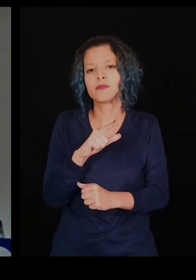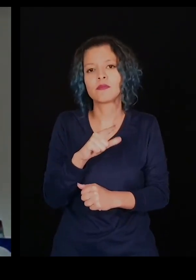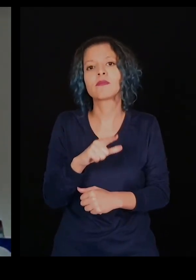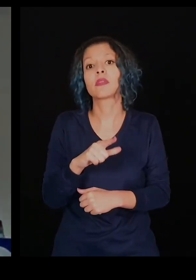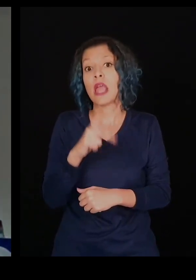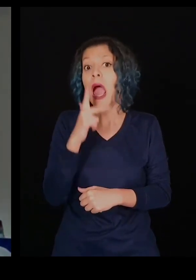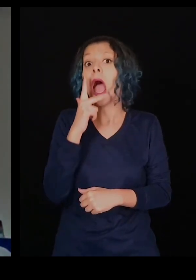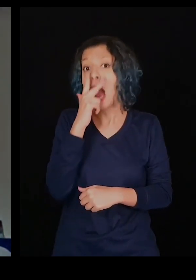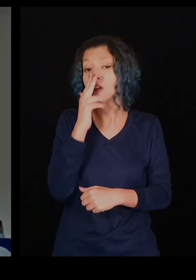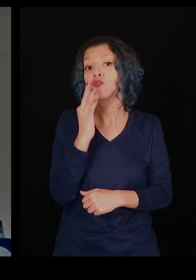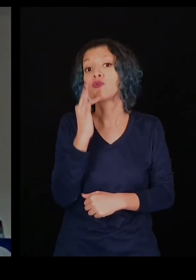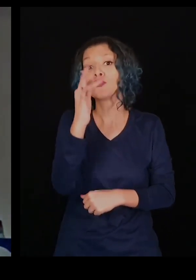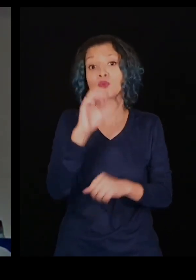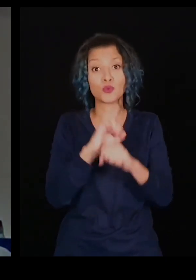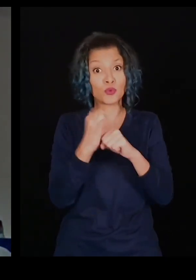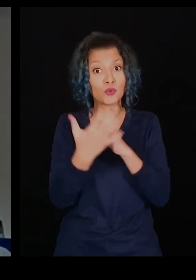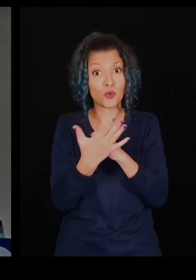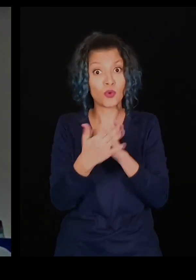maneira mais...